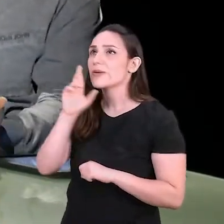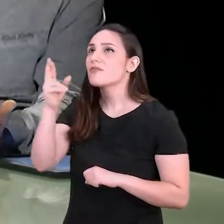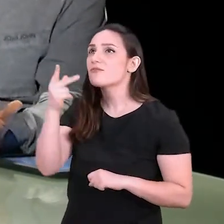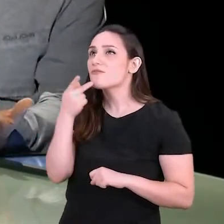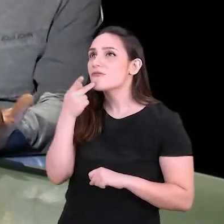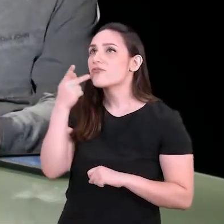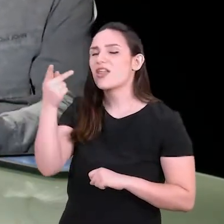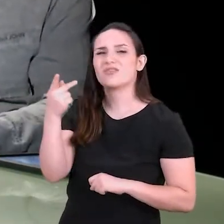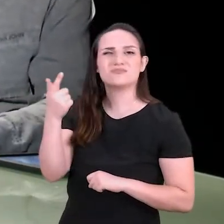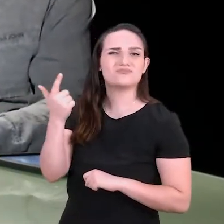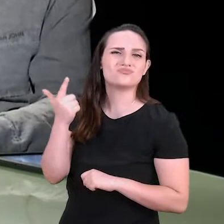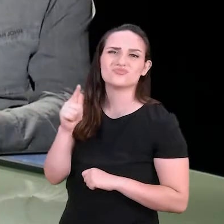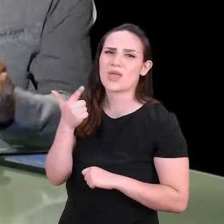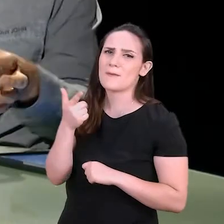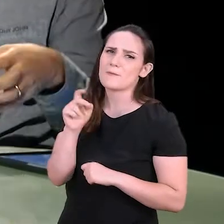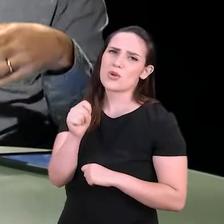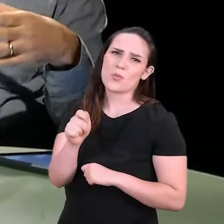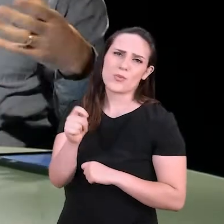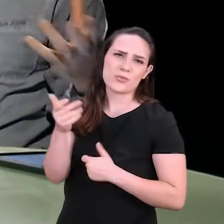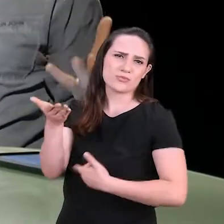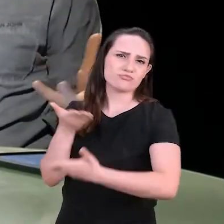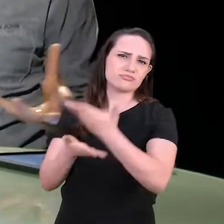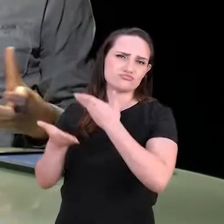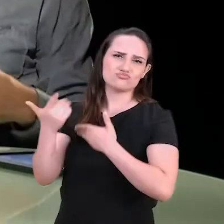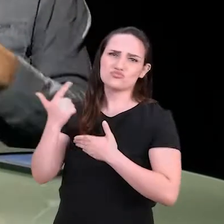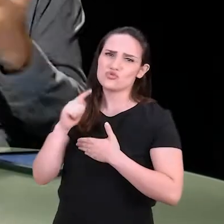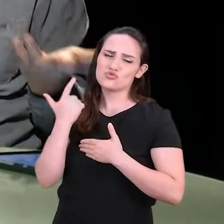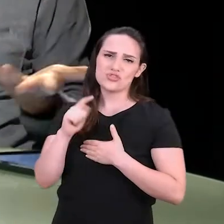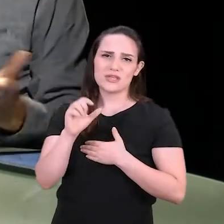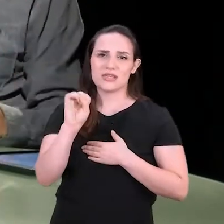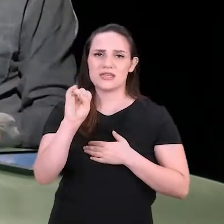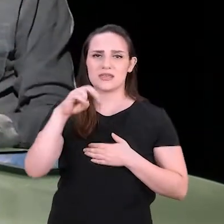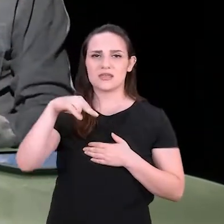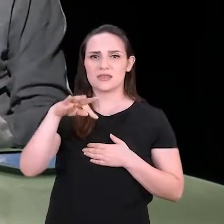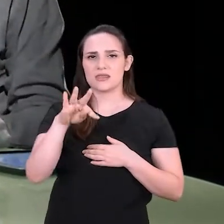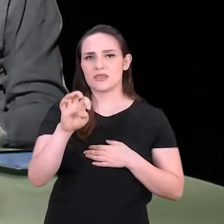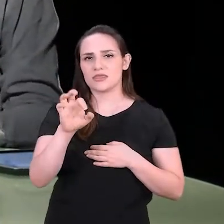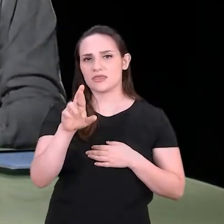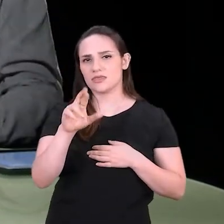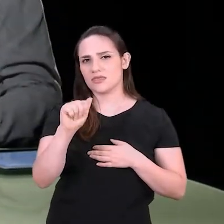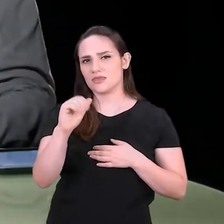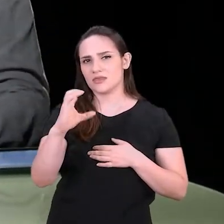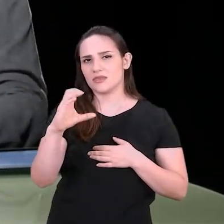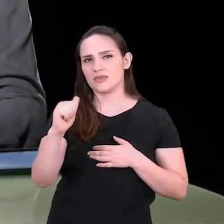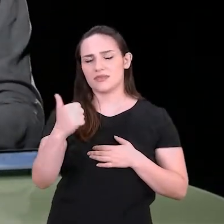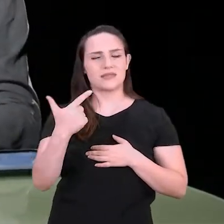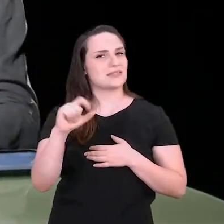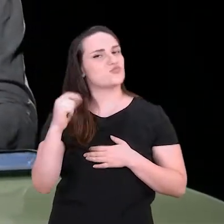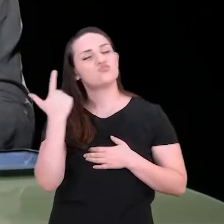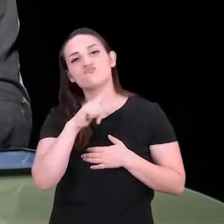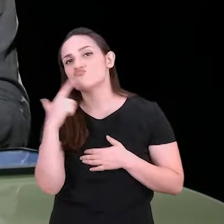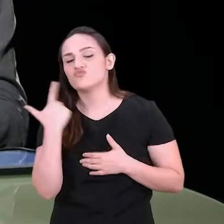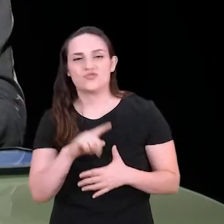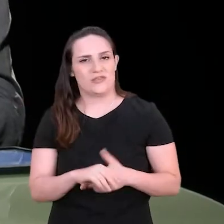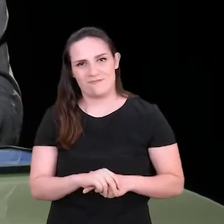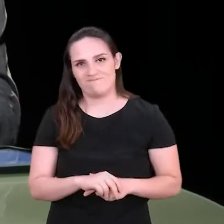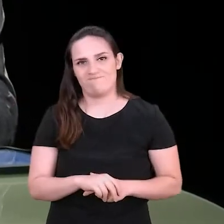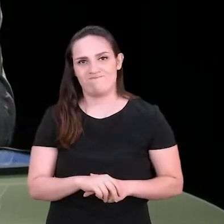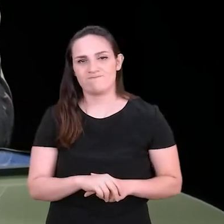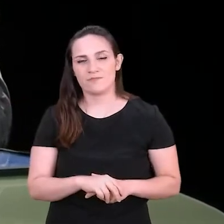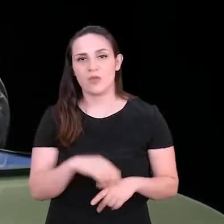pouco se relaciona ou se interage com esse usuário desse conteúdo disponível nas redes